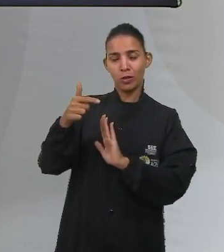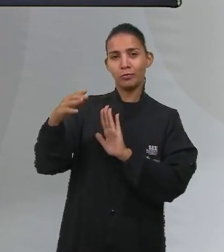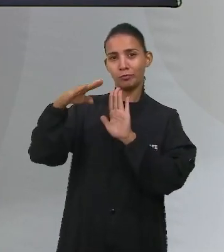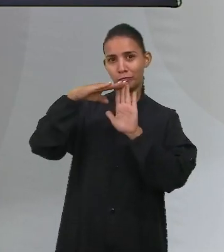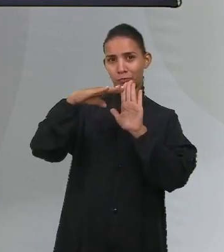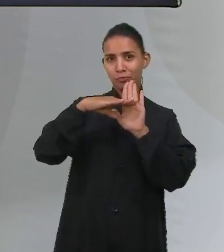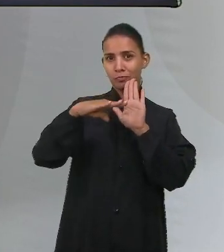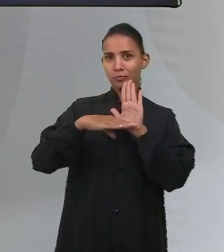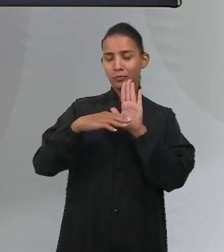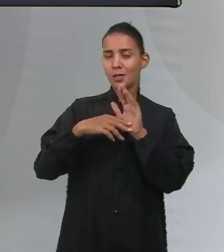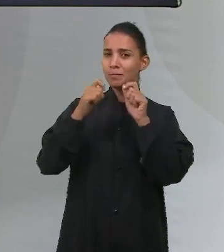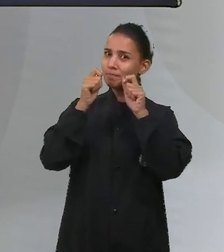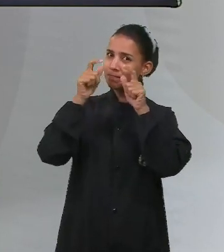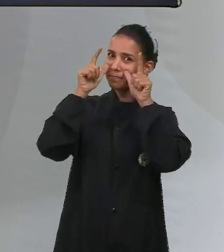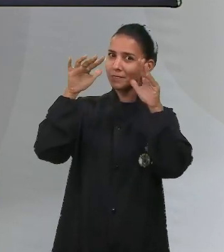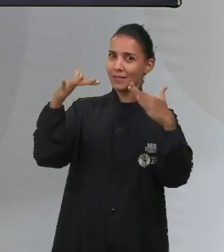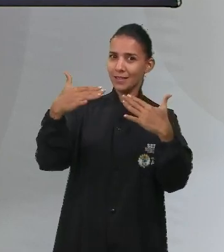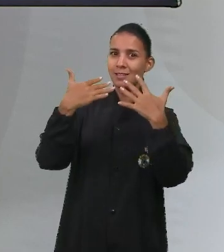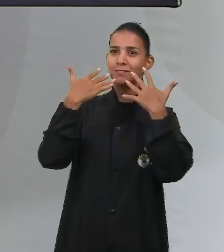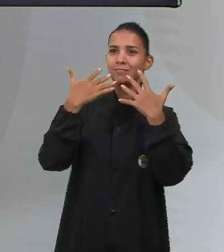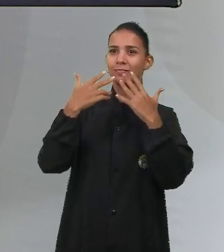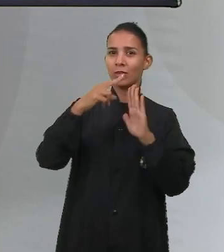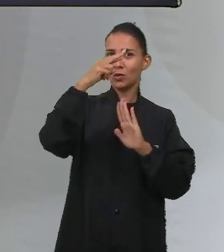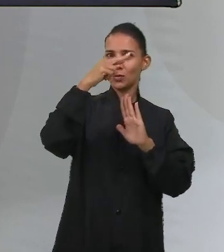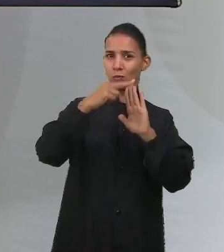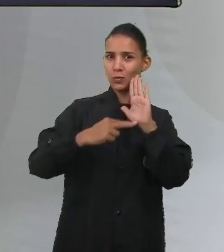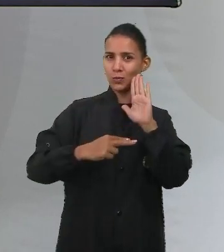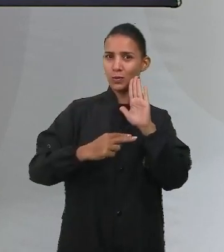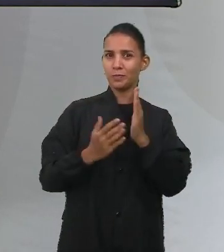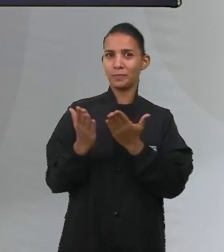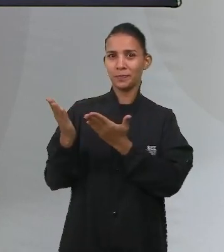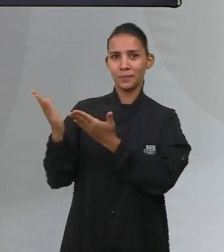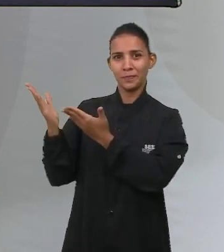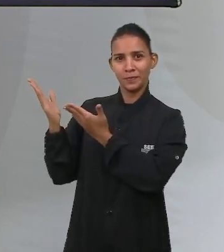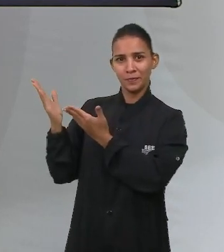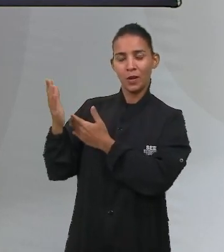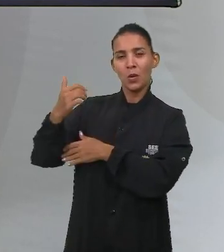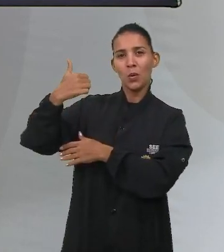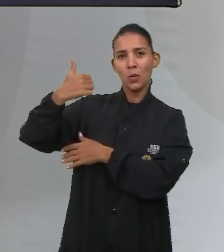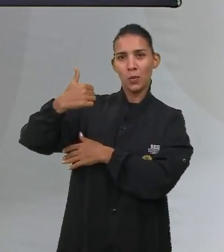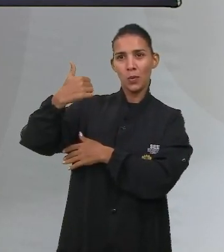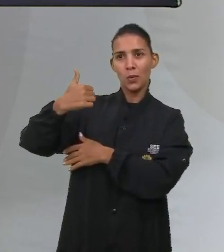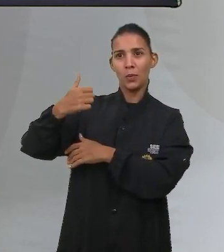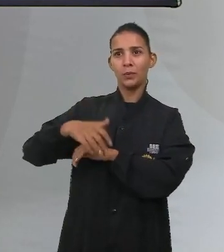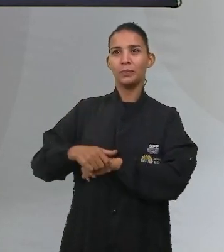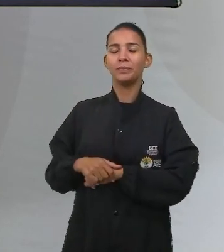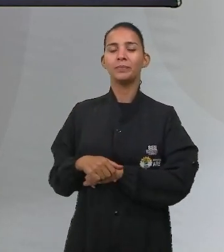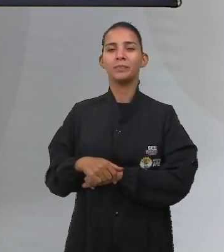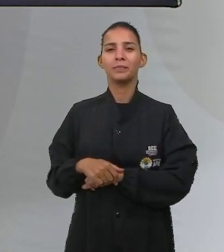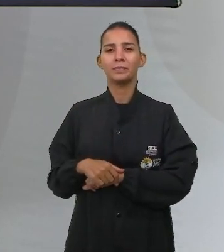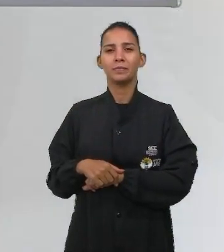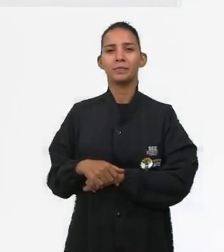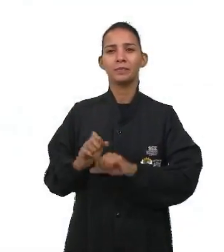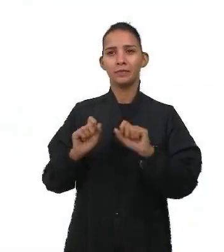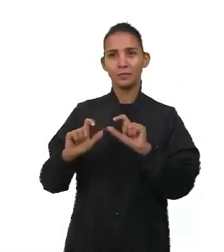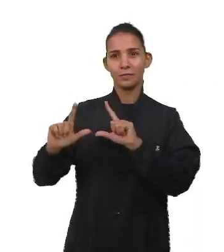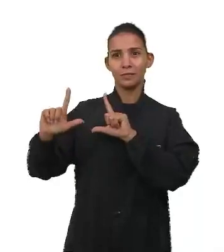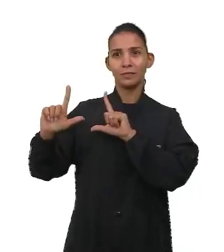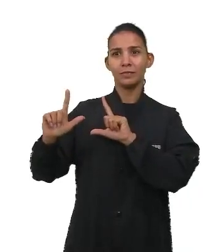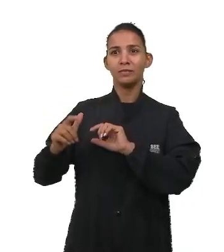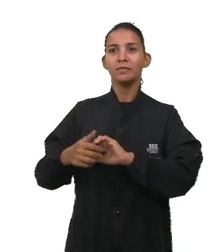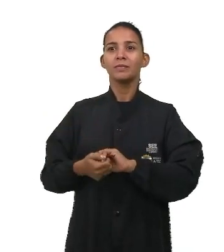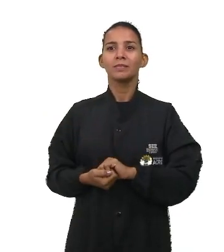Bastante atenção e acompanhem com bastante atenção. Número 1, vamos visualizar em tela.